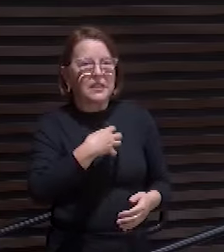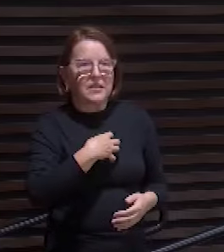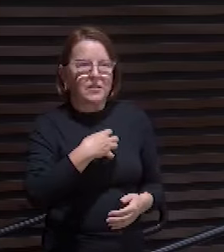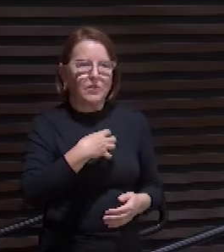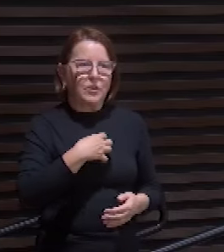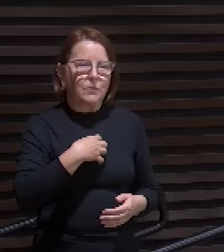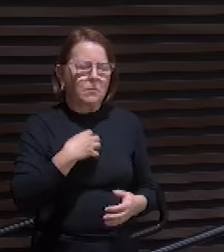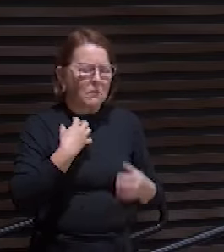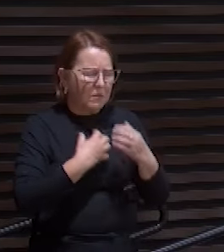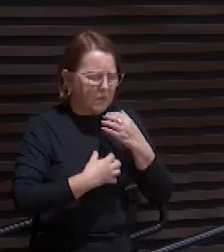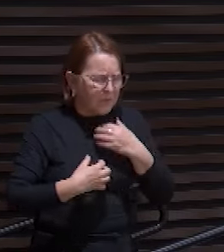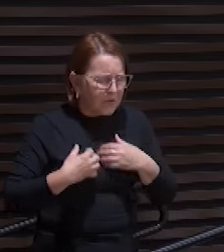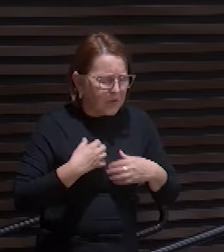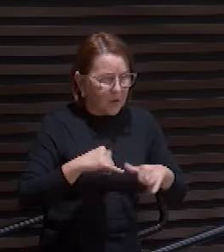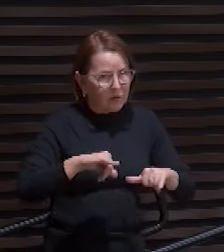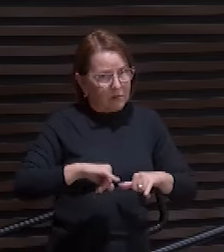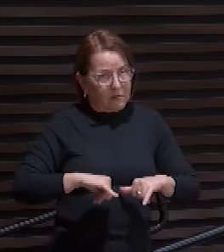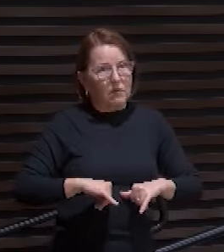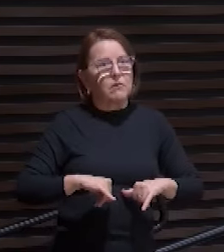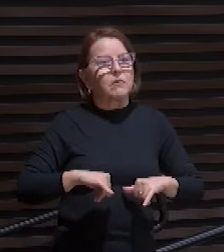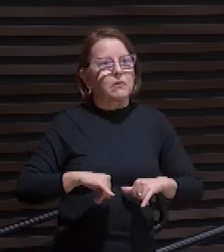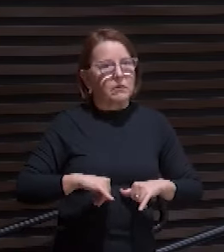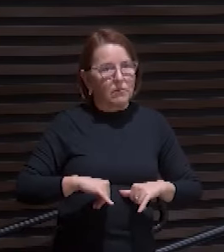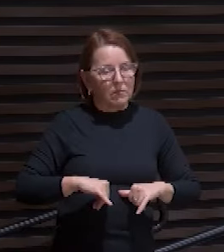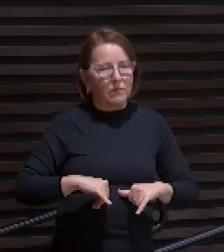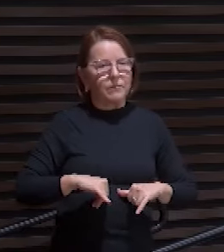sentimentos de angústia, de sofrimento,